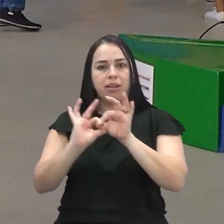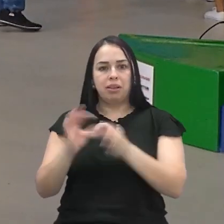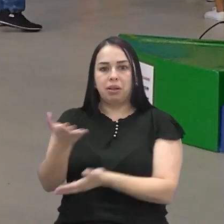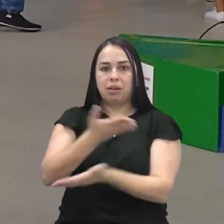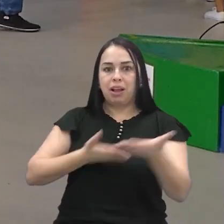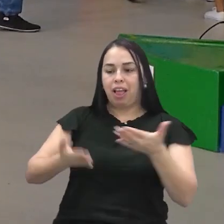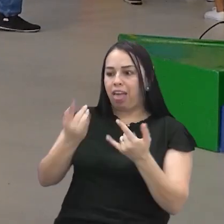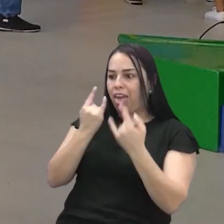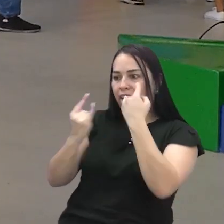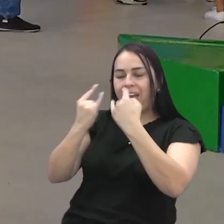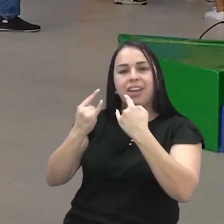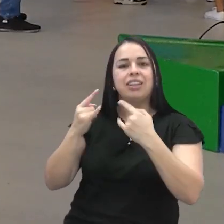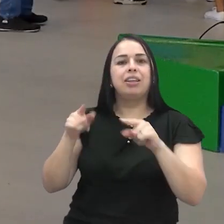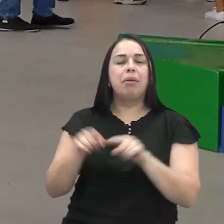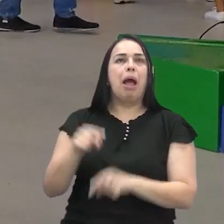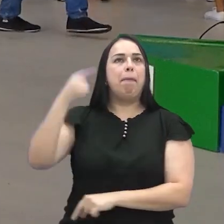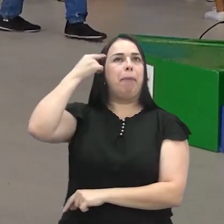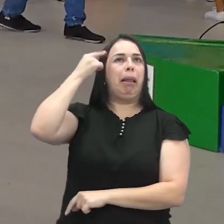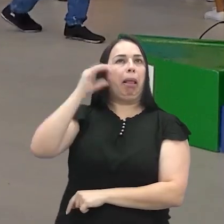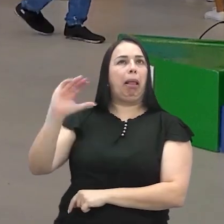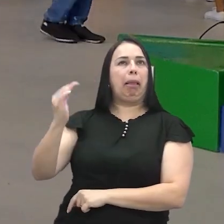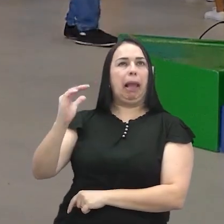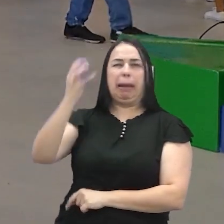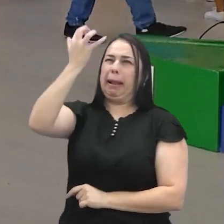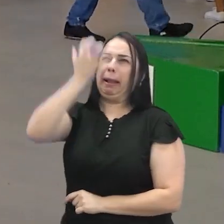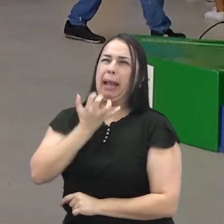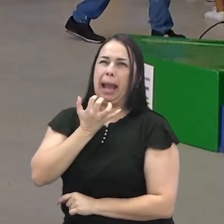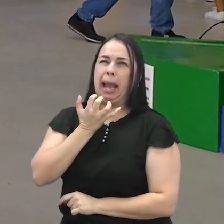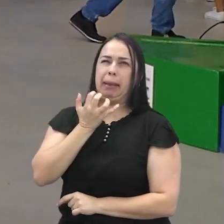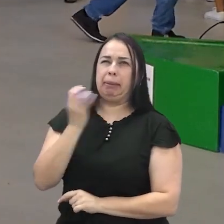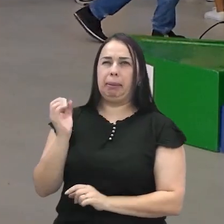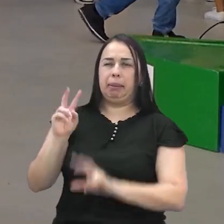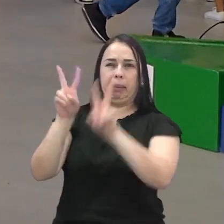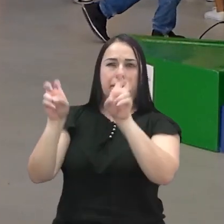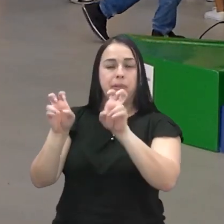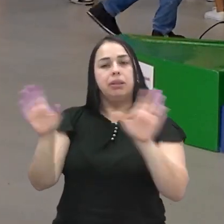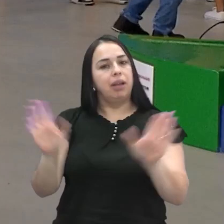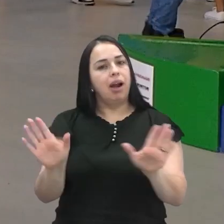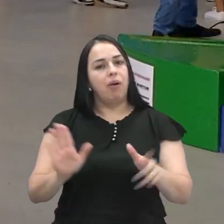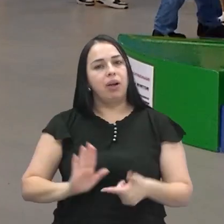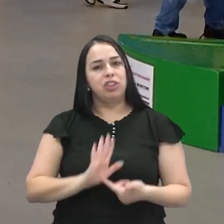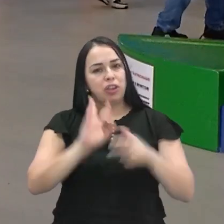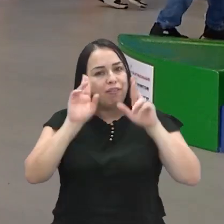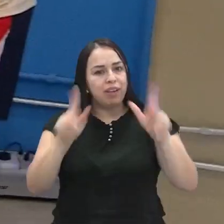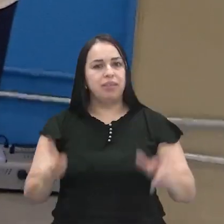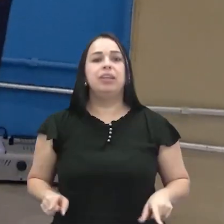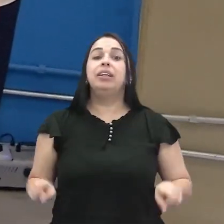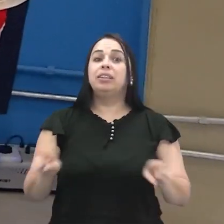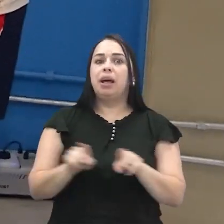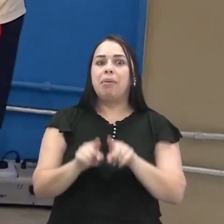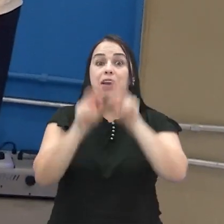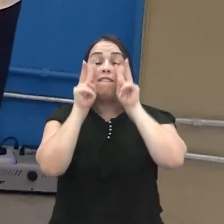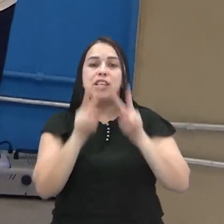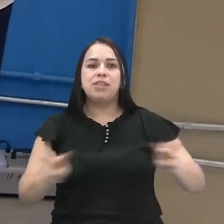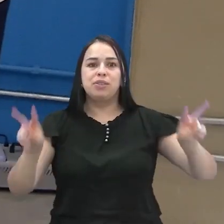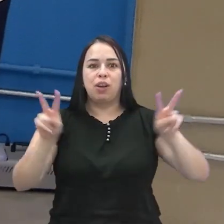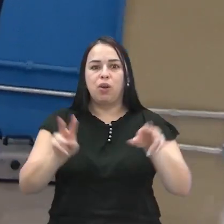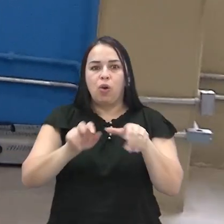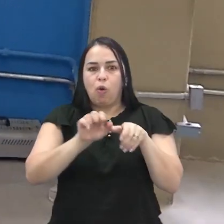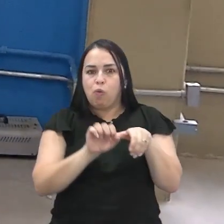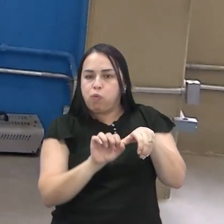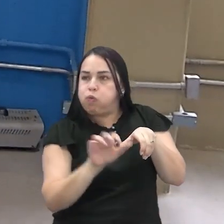mais dinâmica e atrativa, né? Porque a gente fala em ciência, pensa em algo muito sério e aqui tá para mostrar que não é assim. Tem ainda alguns